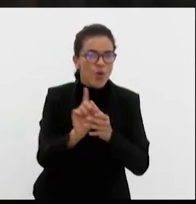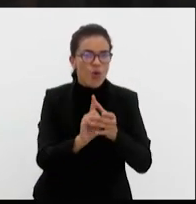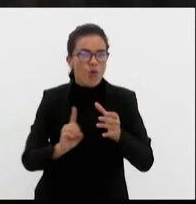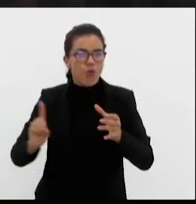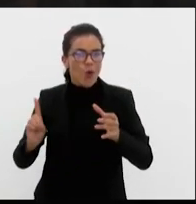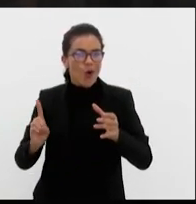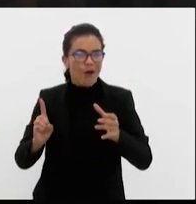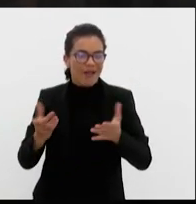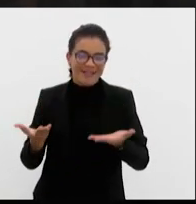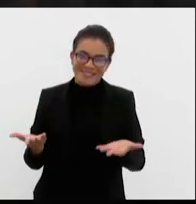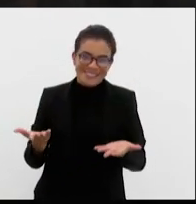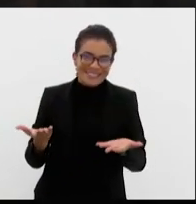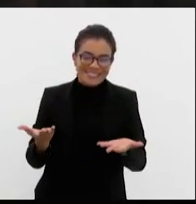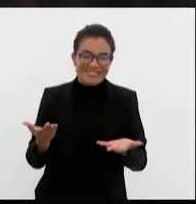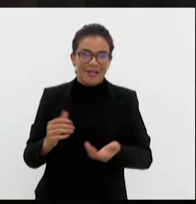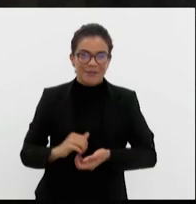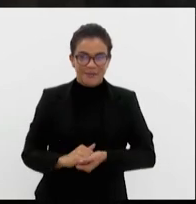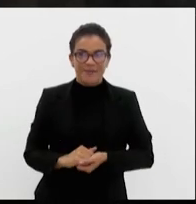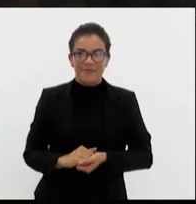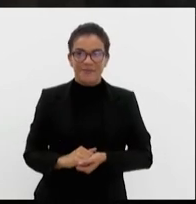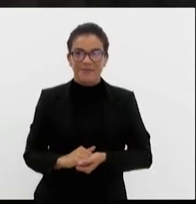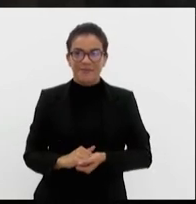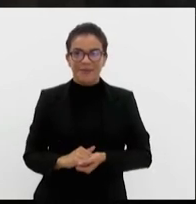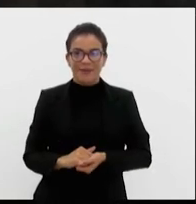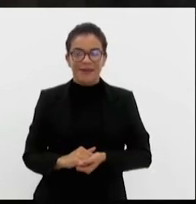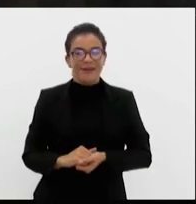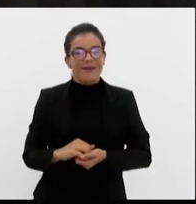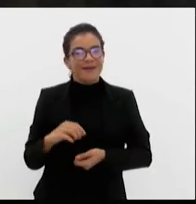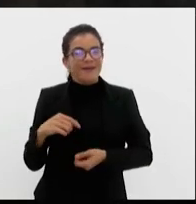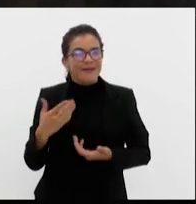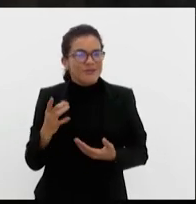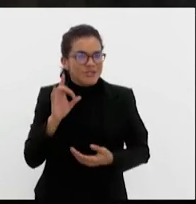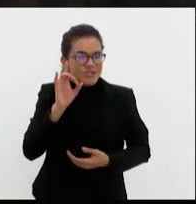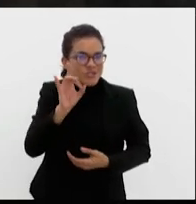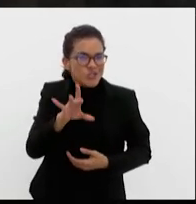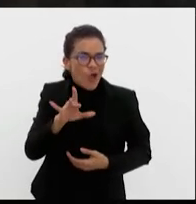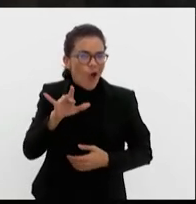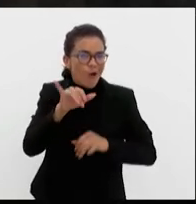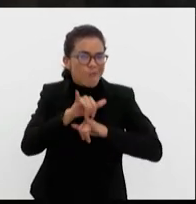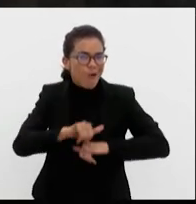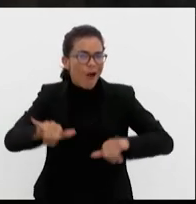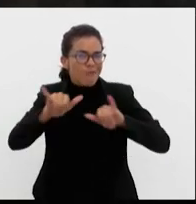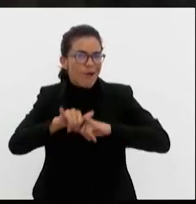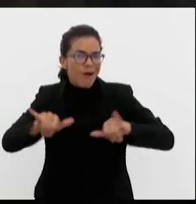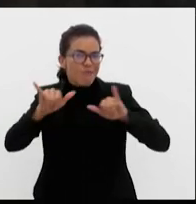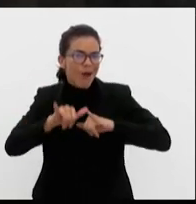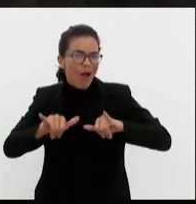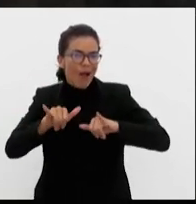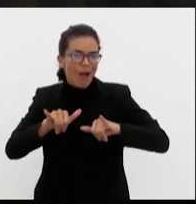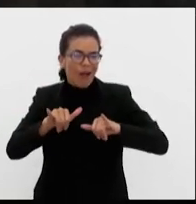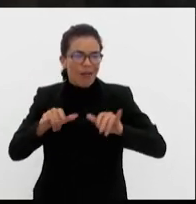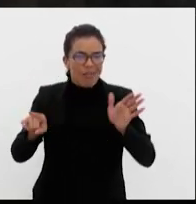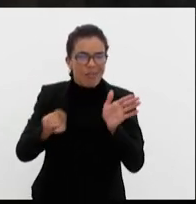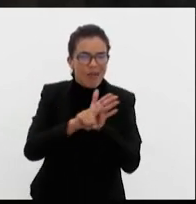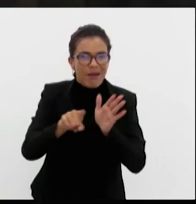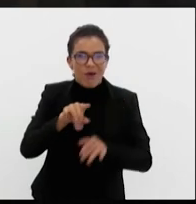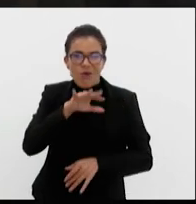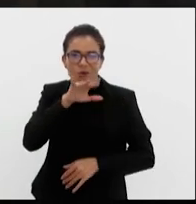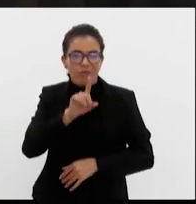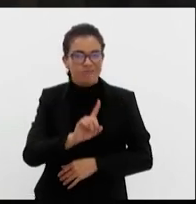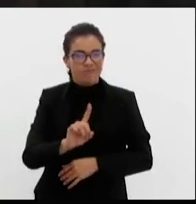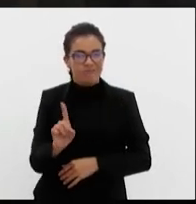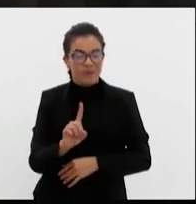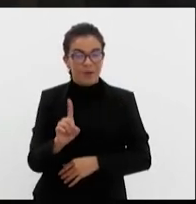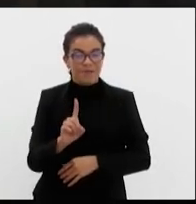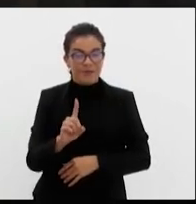Então, eu estou dizendo porque a gente também não vive só de notícia ruim, né? A sociedade e